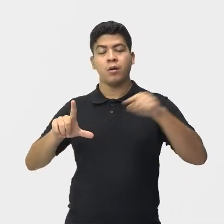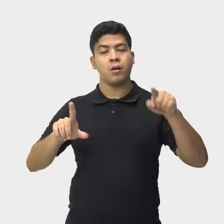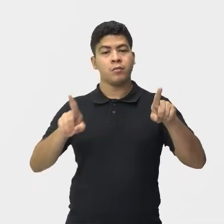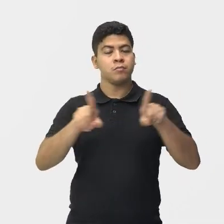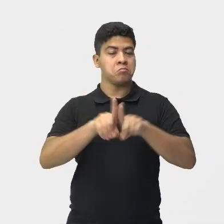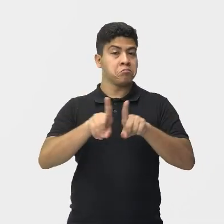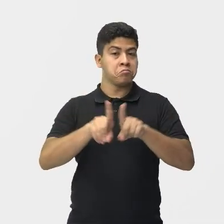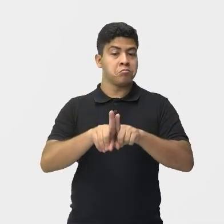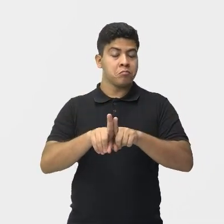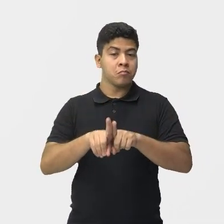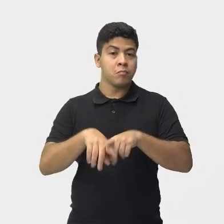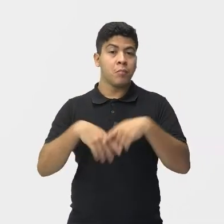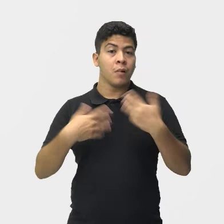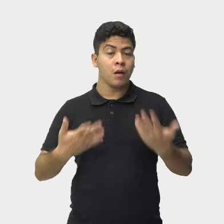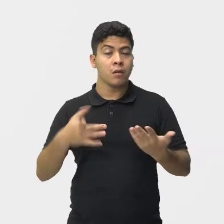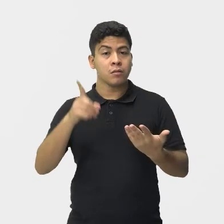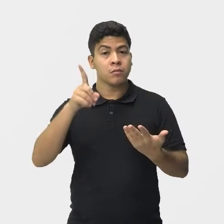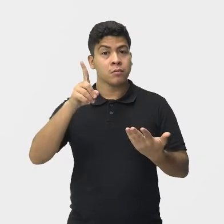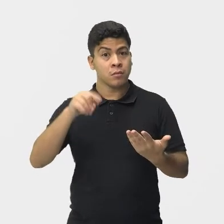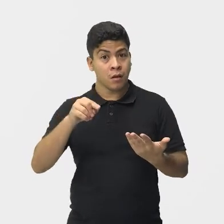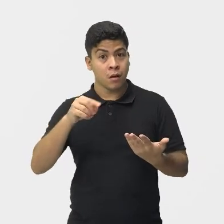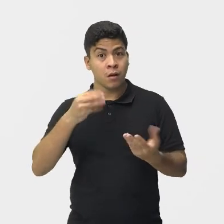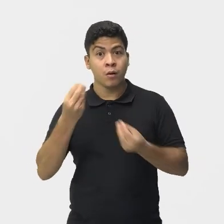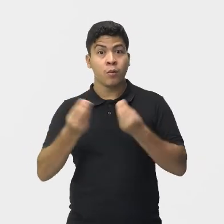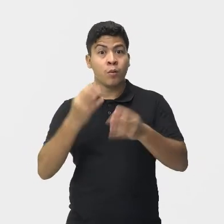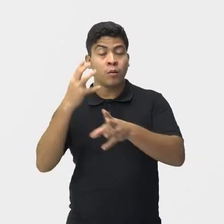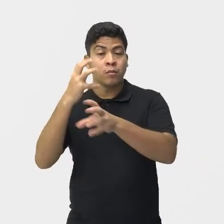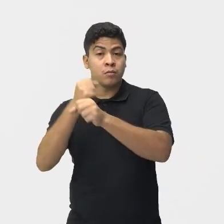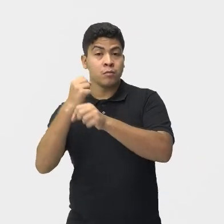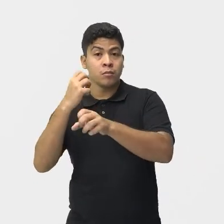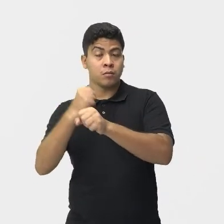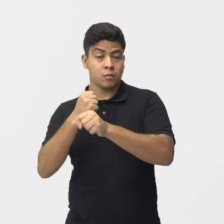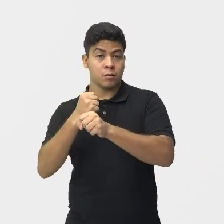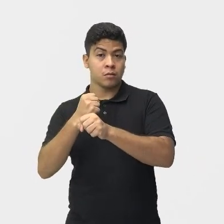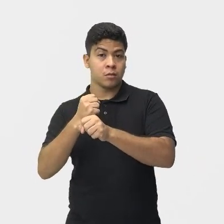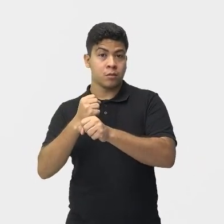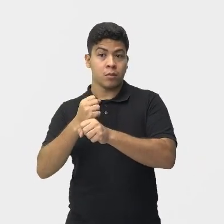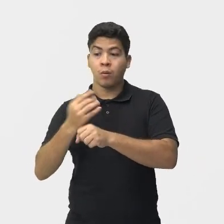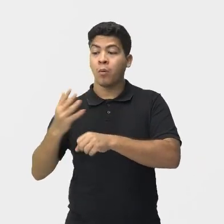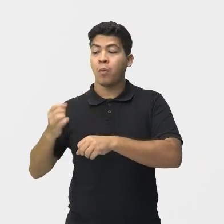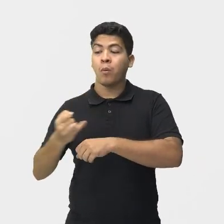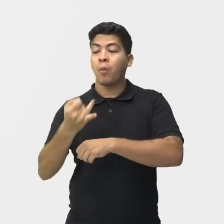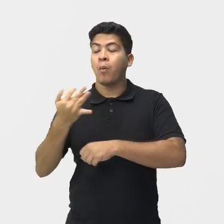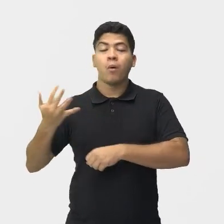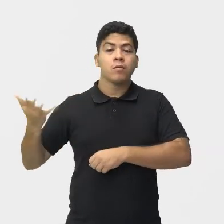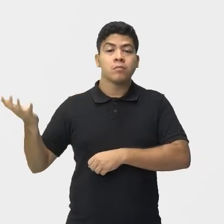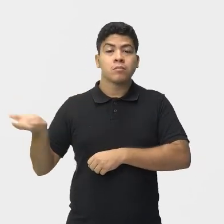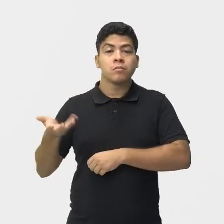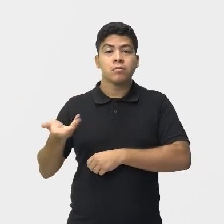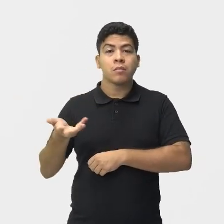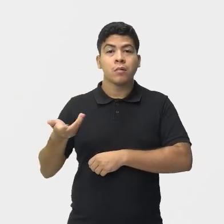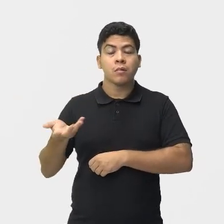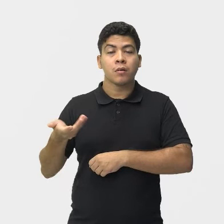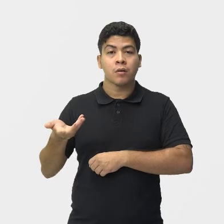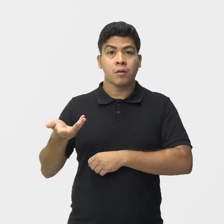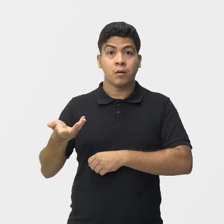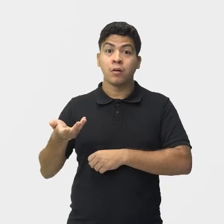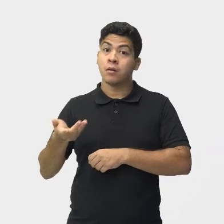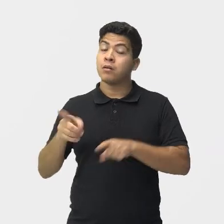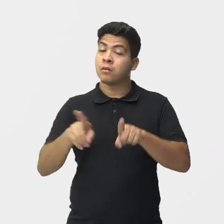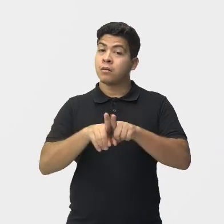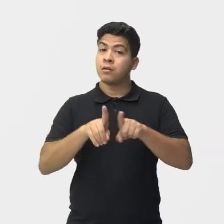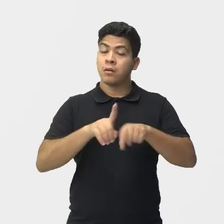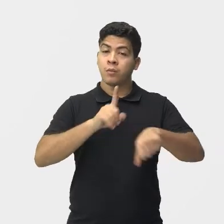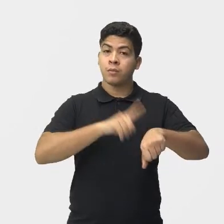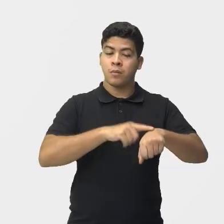E, através desse gráfico, você vai calcular exatamente qual é o valor da aceleração do móvel e o valor